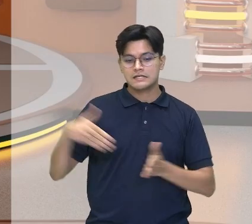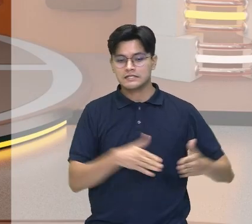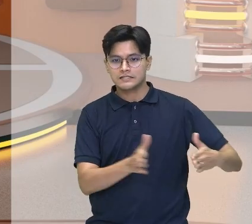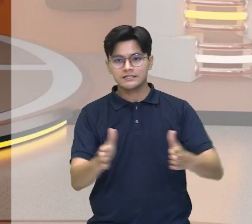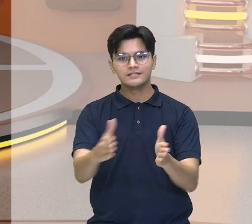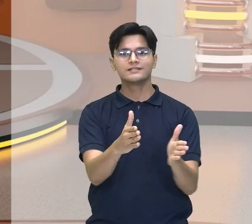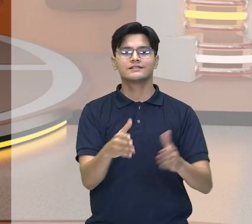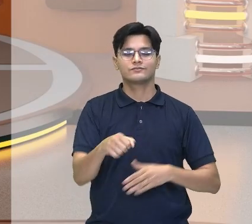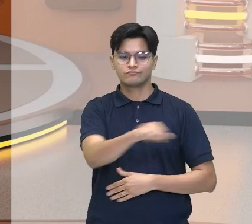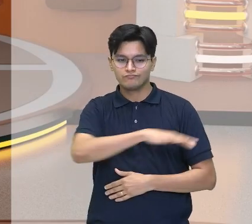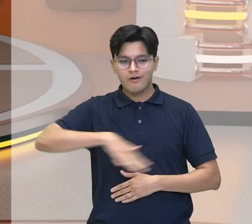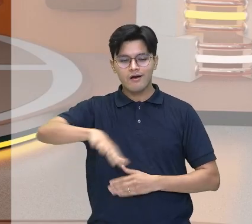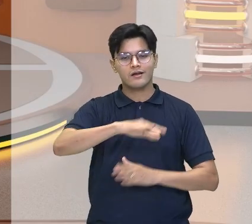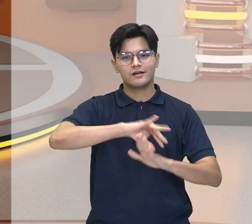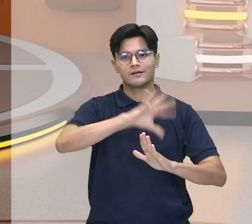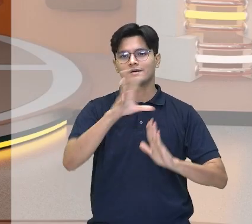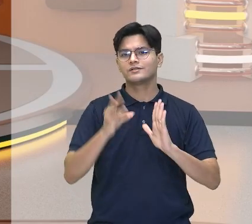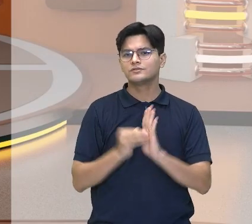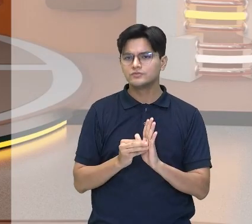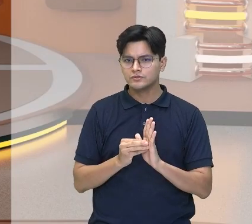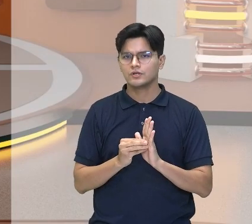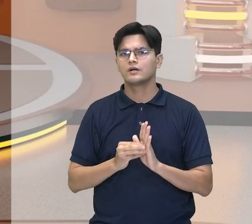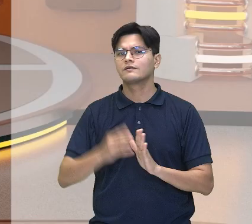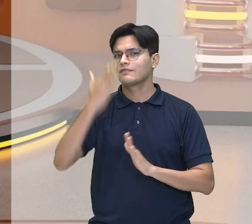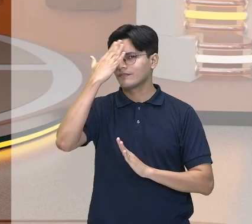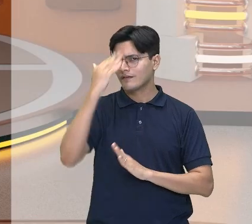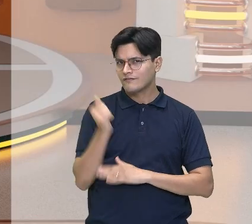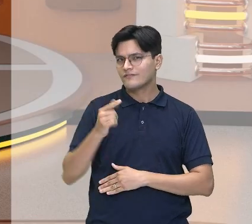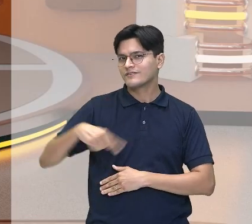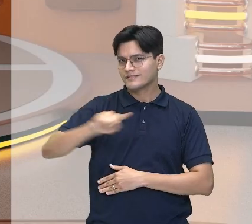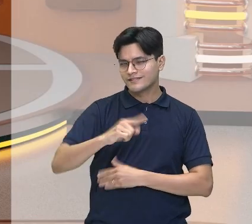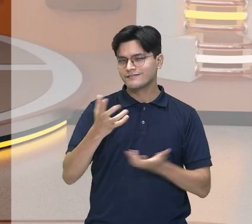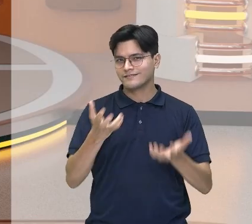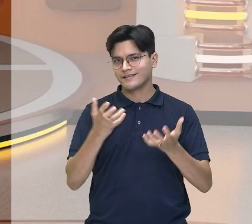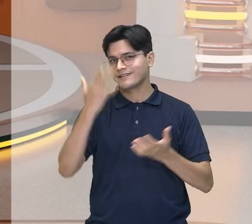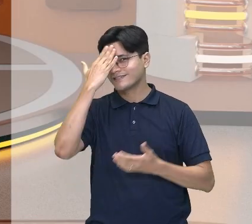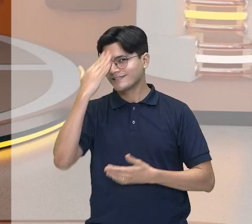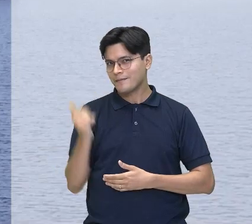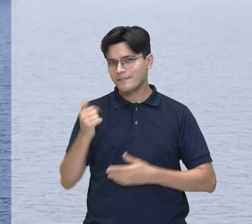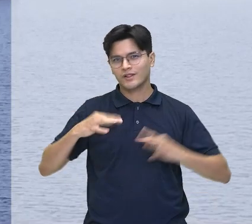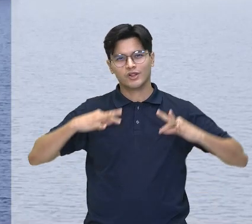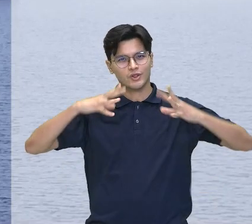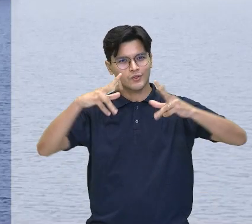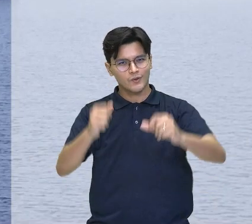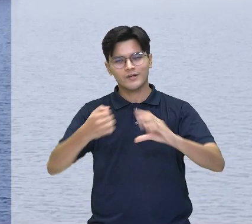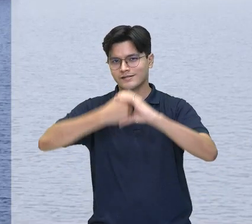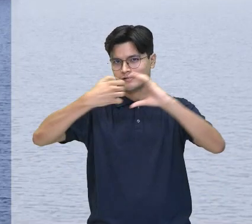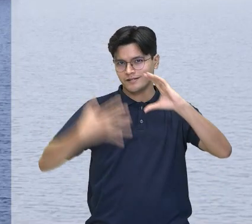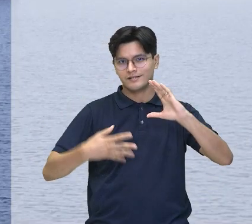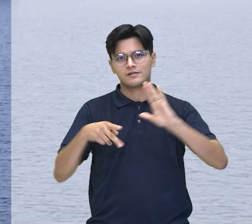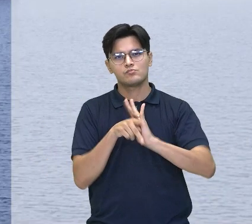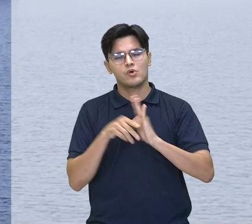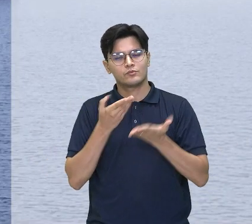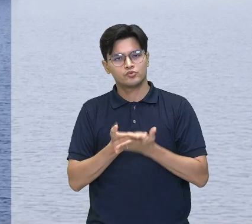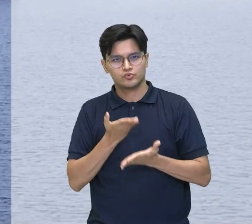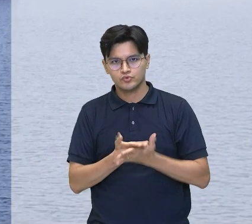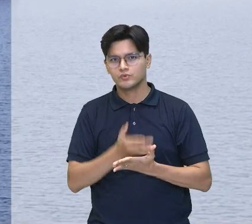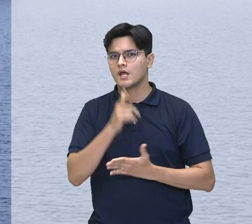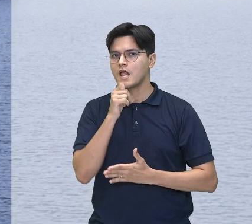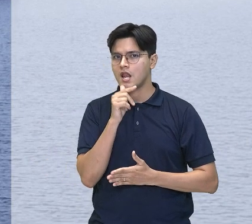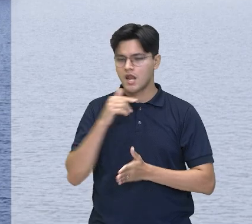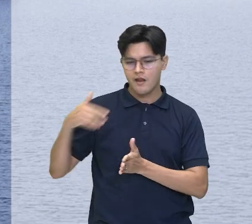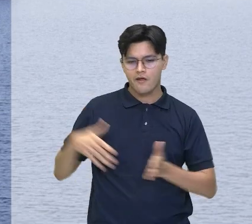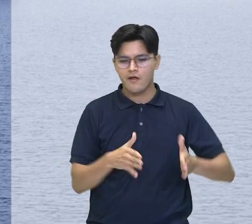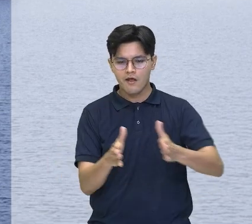as características da nossa hidrografia. Então, acompanhem comigo. A hidrografia da